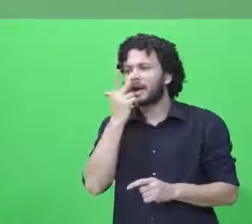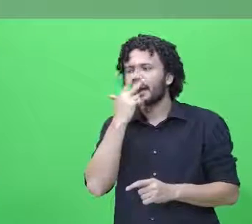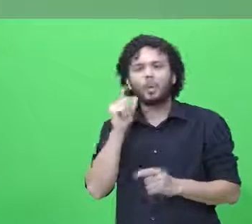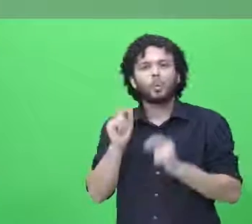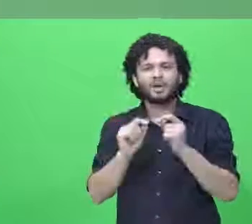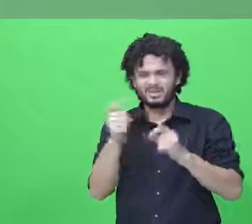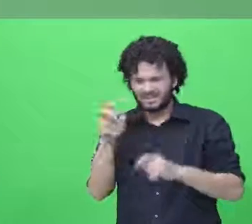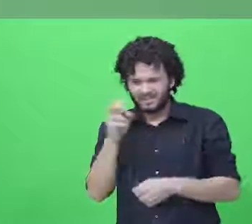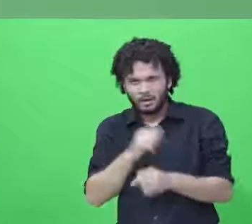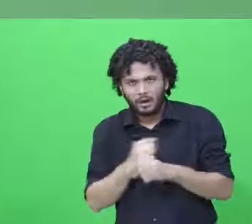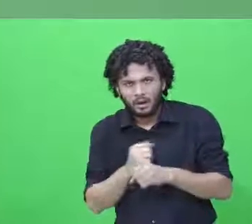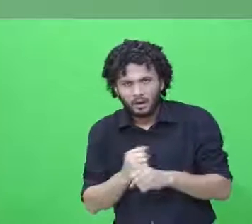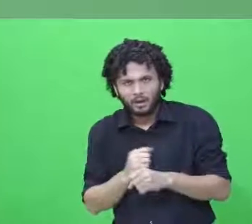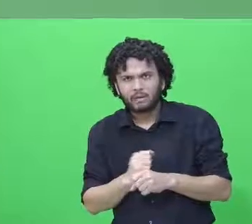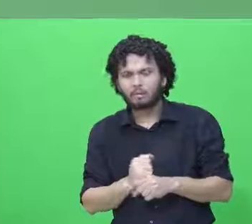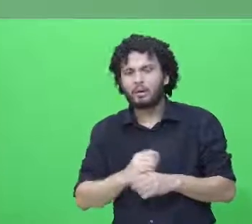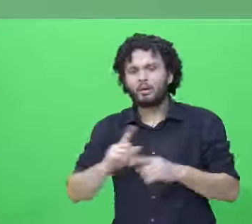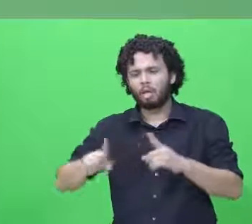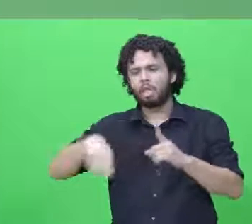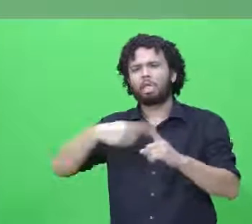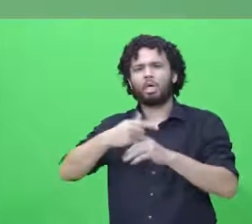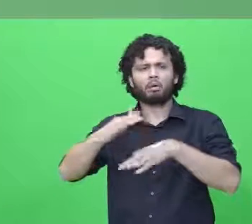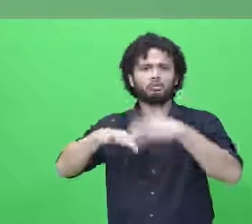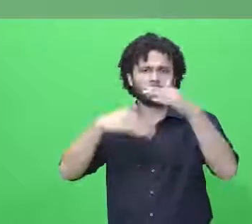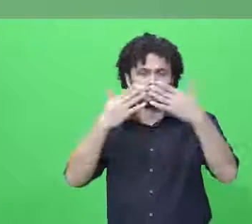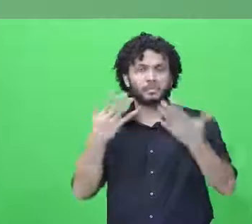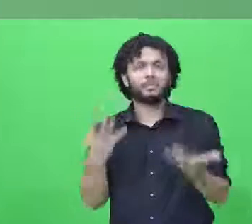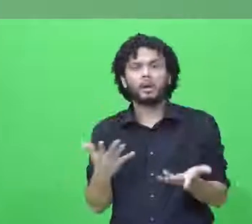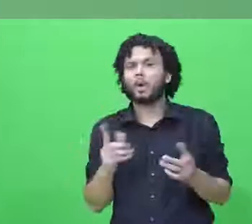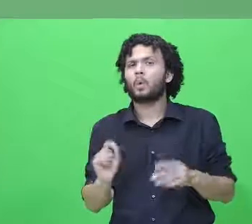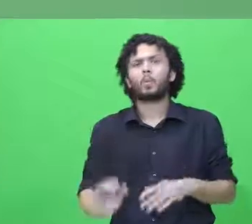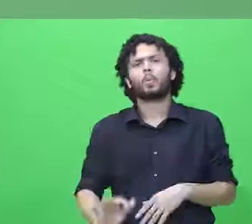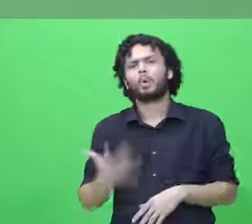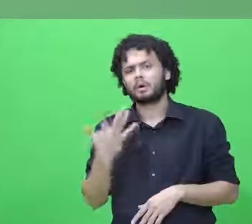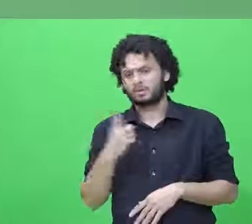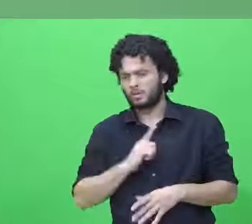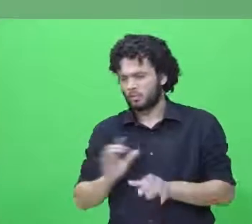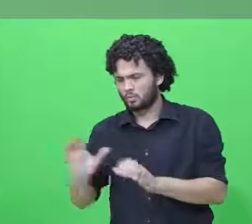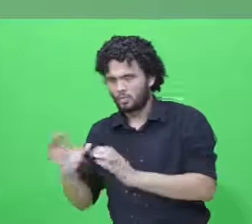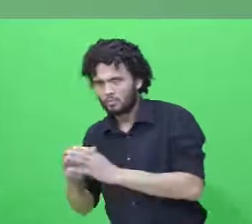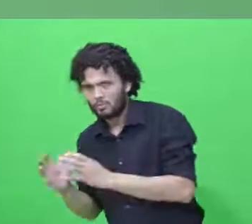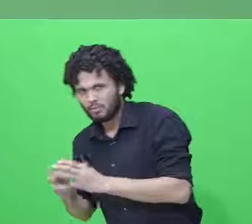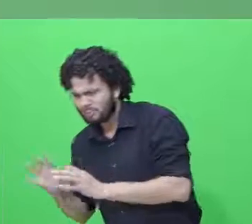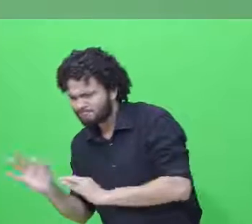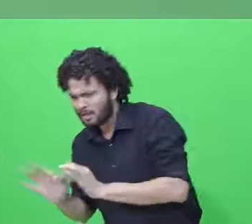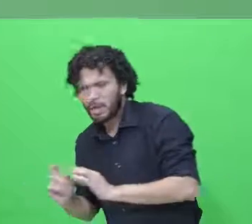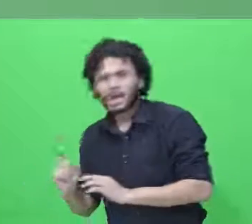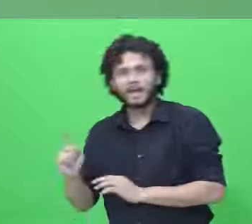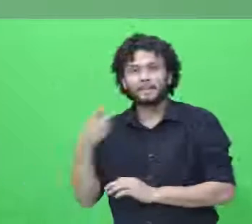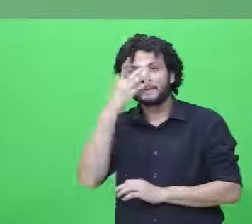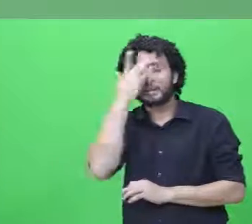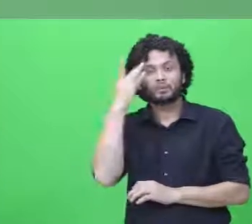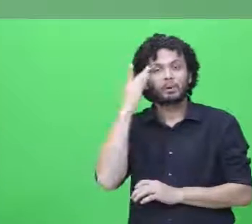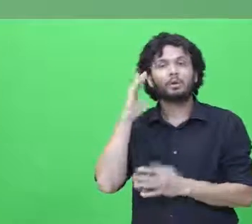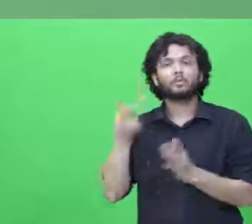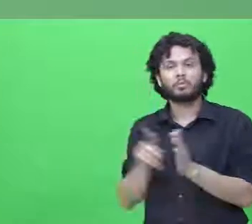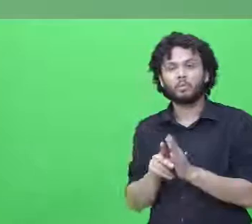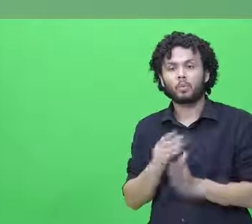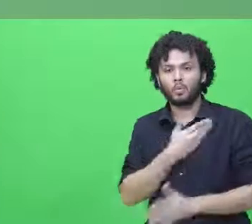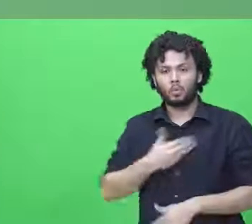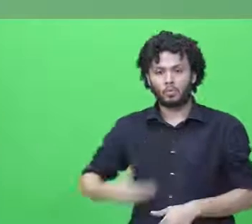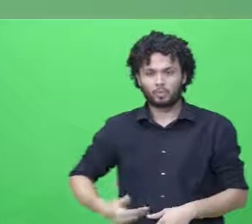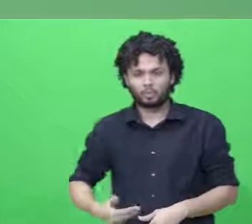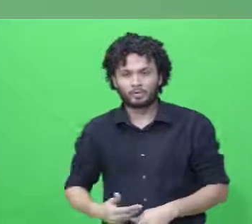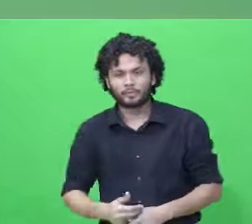15 anos ele iria ficar mais. O que acontece? Há uma junta, então, formada, inclusive, por pessoas ligadas ao governo